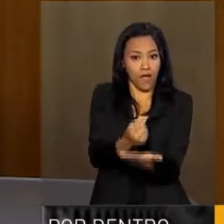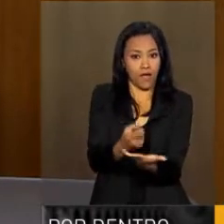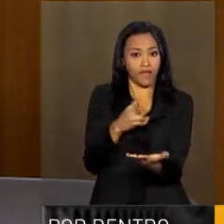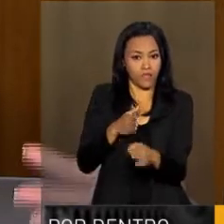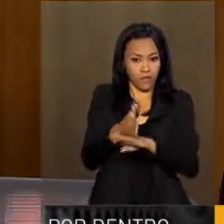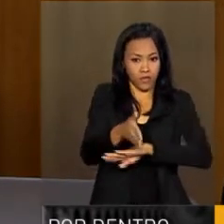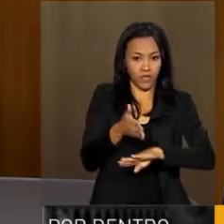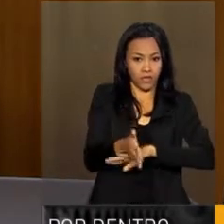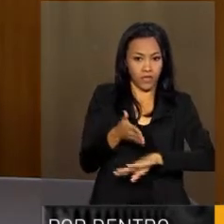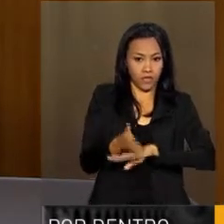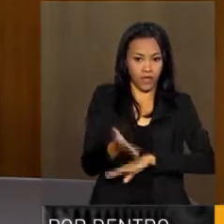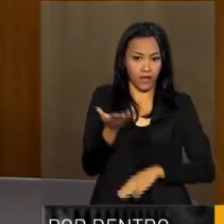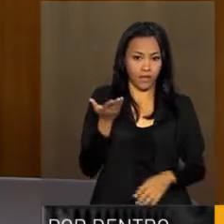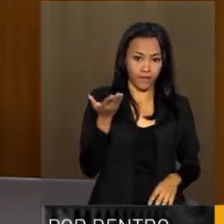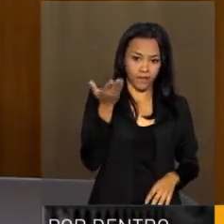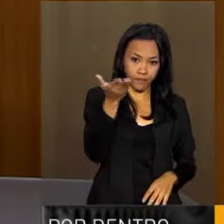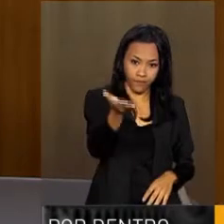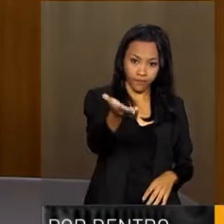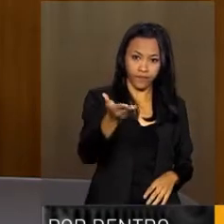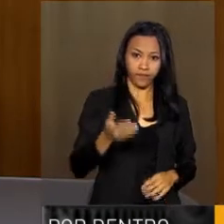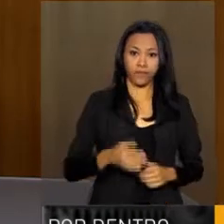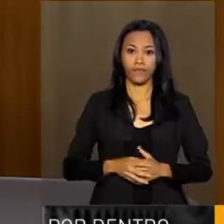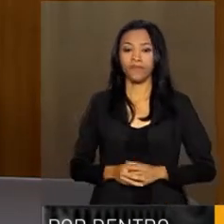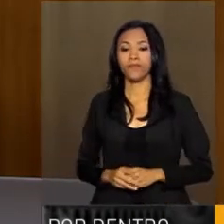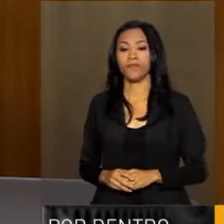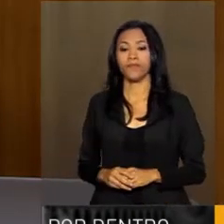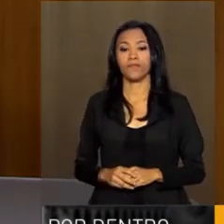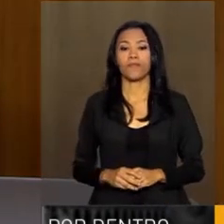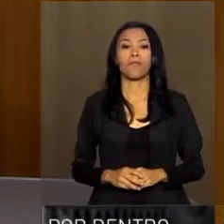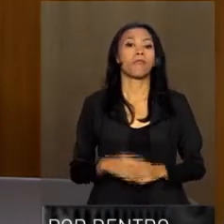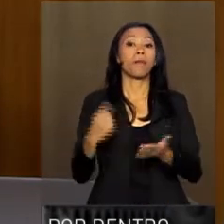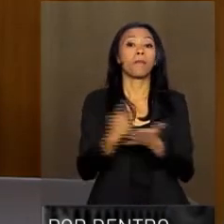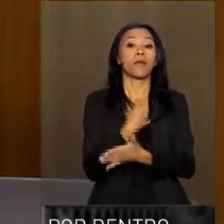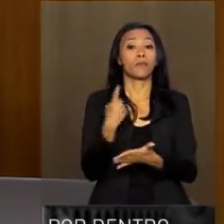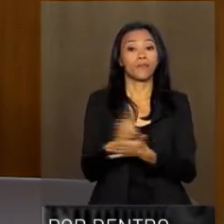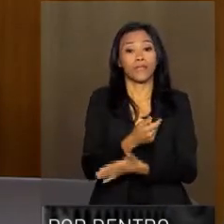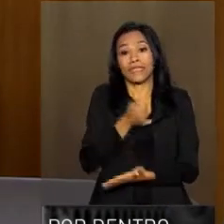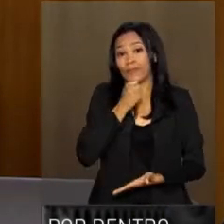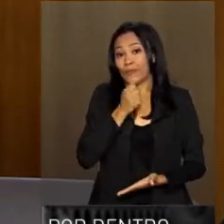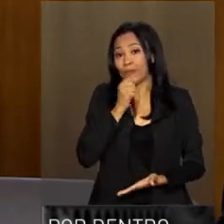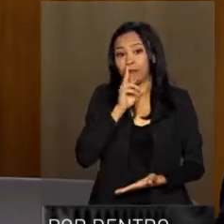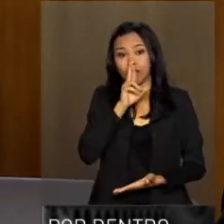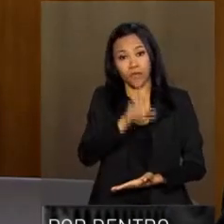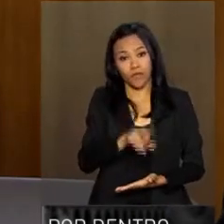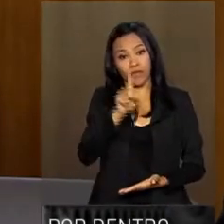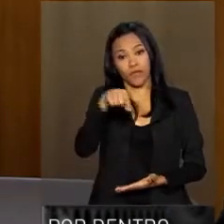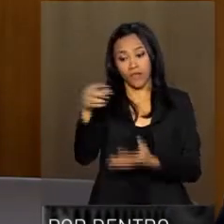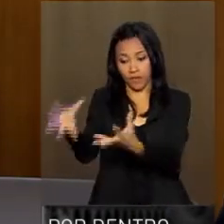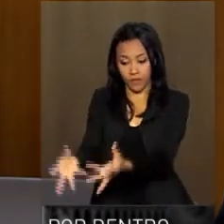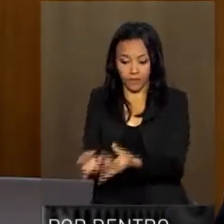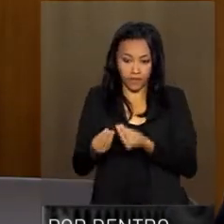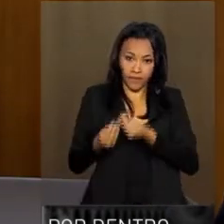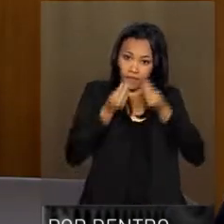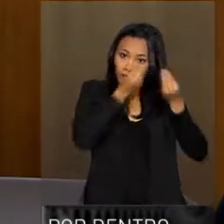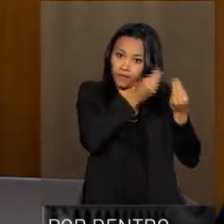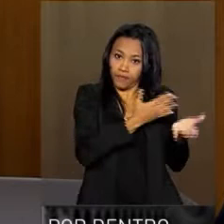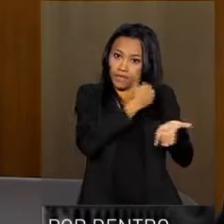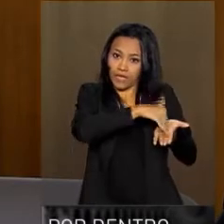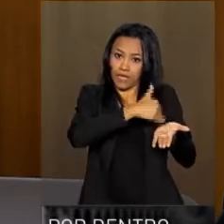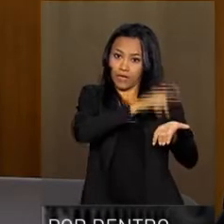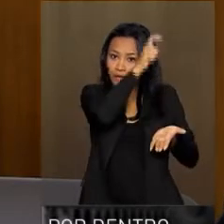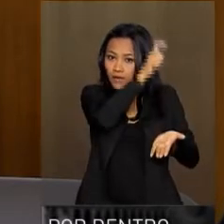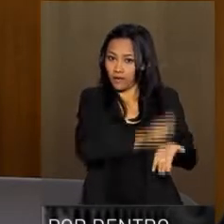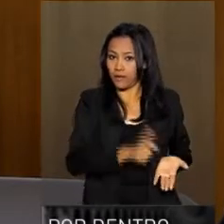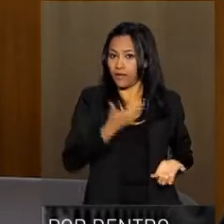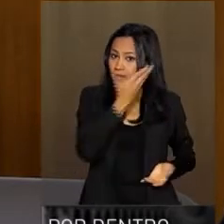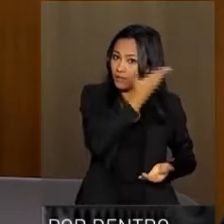www.registro.br de nacional de rádio ponto com.br as perguntas que não puderam ser respondidas serão encaminhadas pela assessoria de comunicação da secretaria